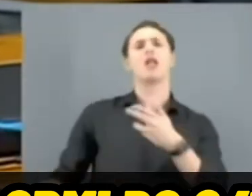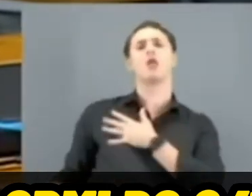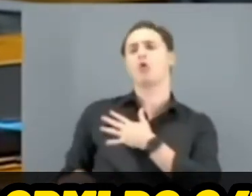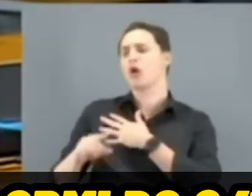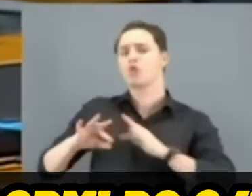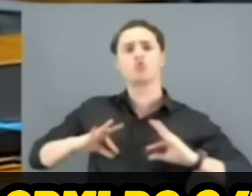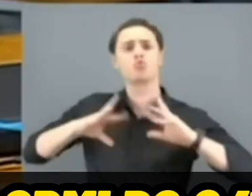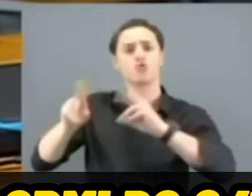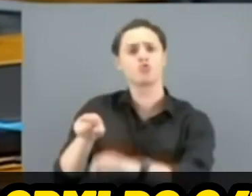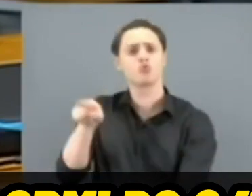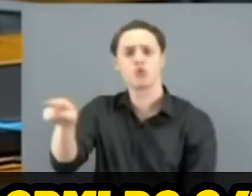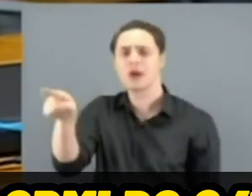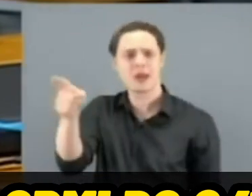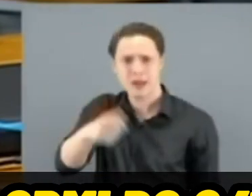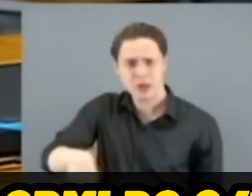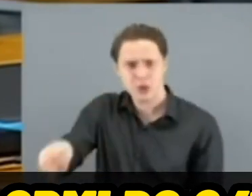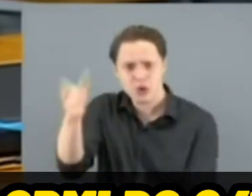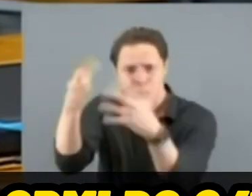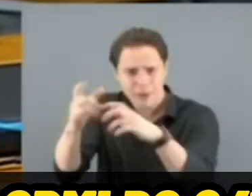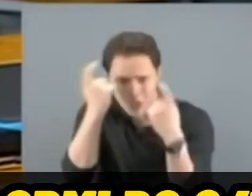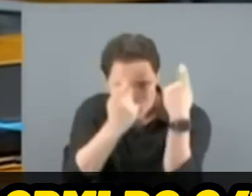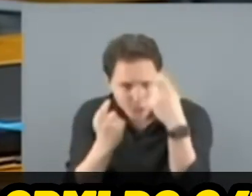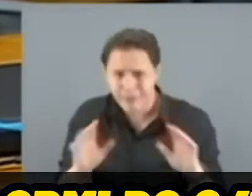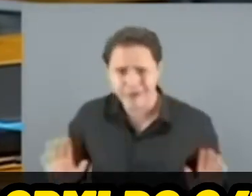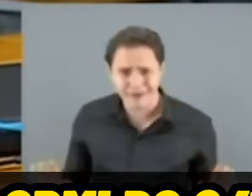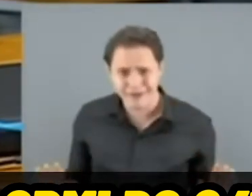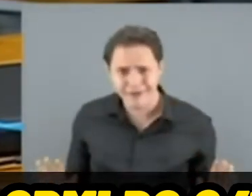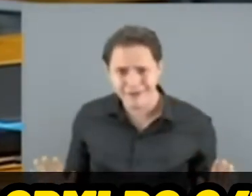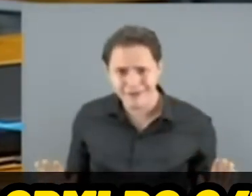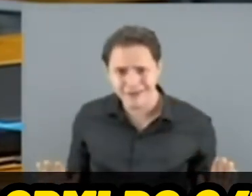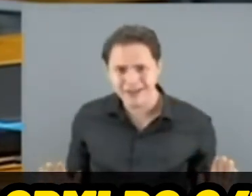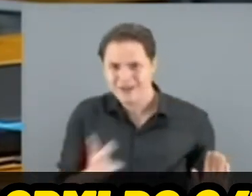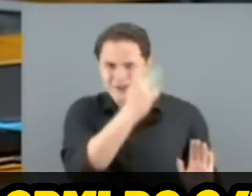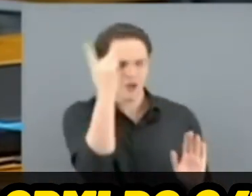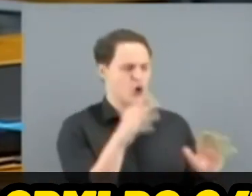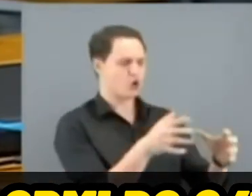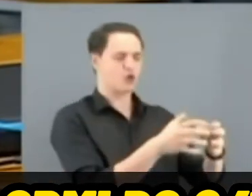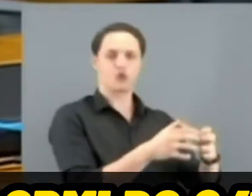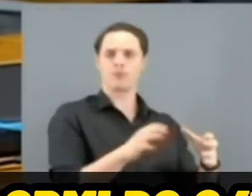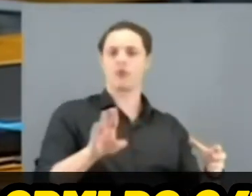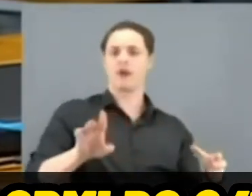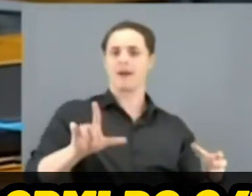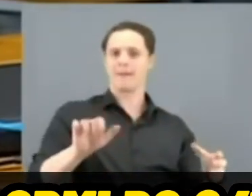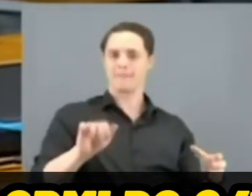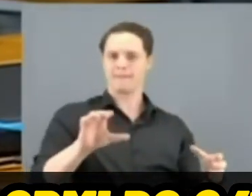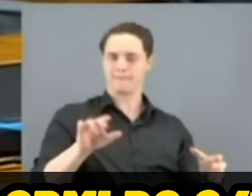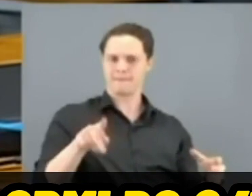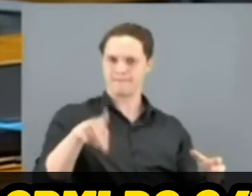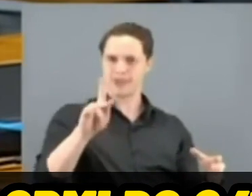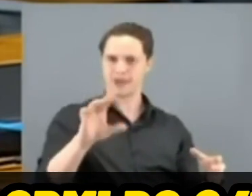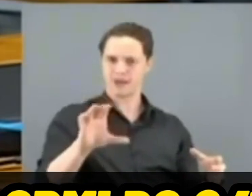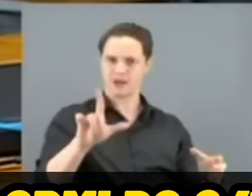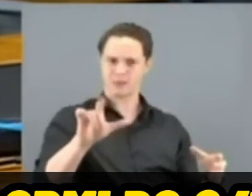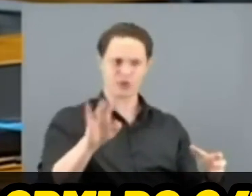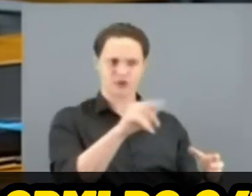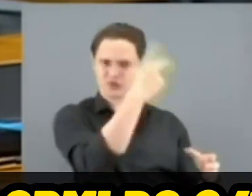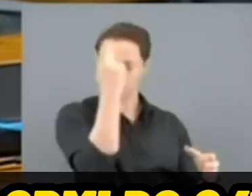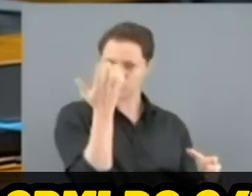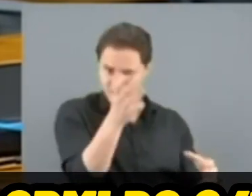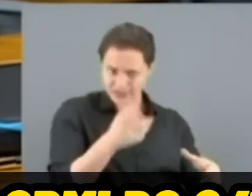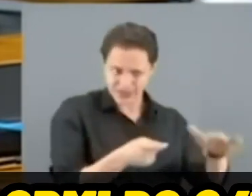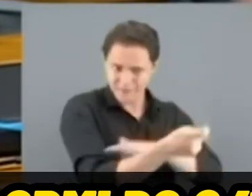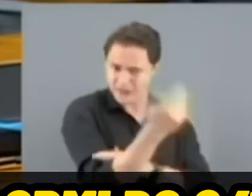Silva. Todos eles não querem preocupar, né? Nos black blocs ninguém estava atrás para saber quem eram os financiadores. Quando